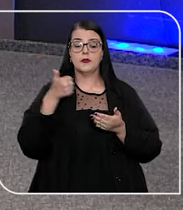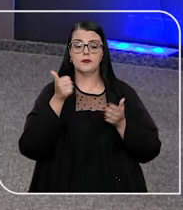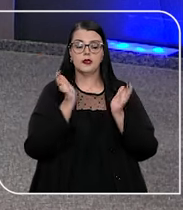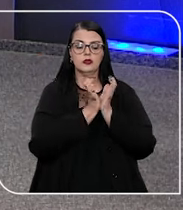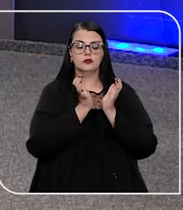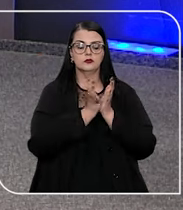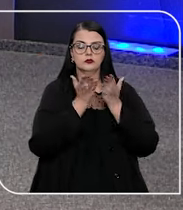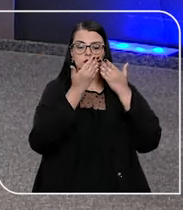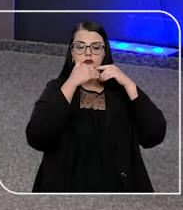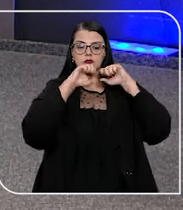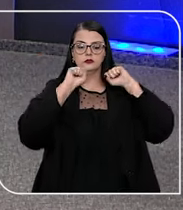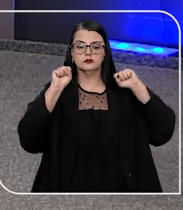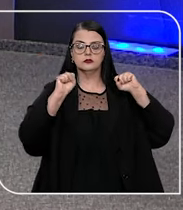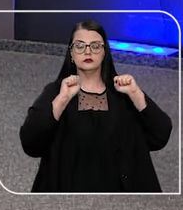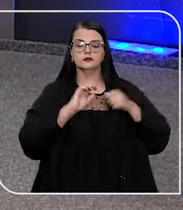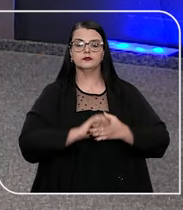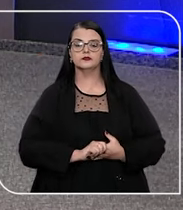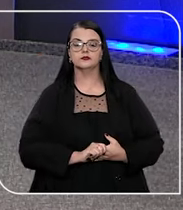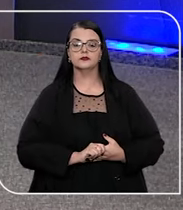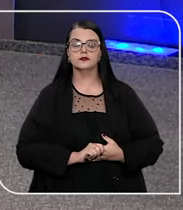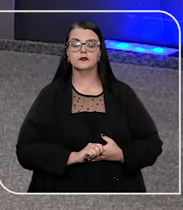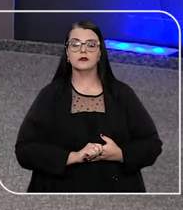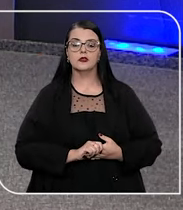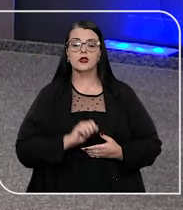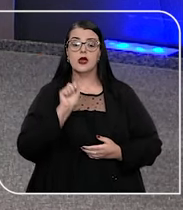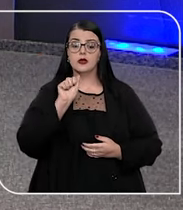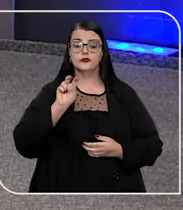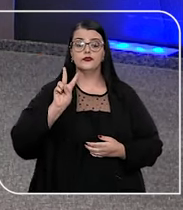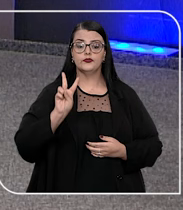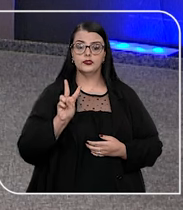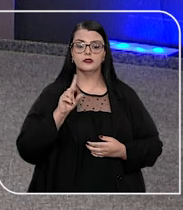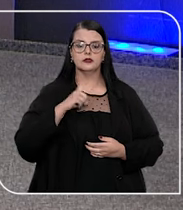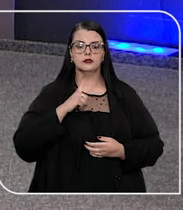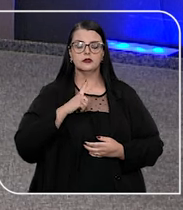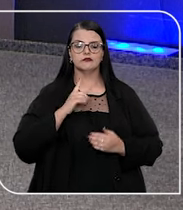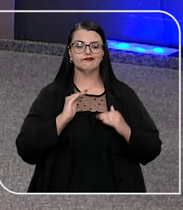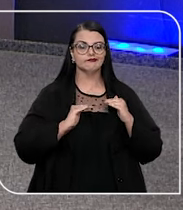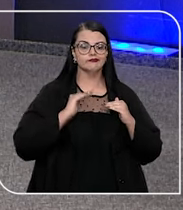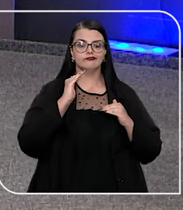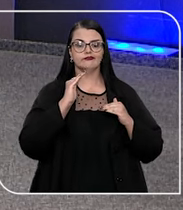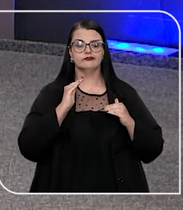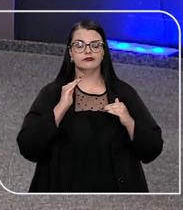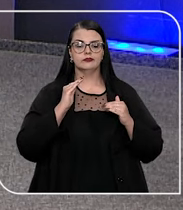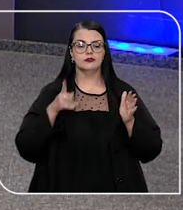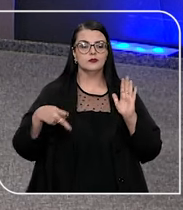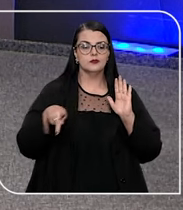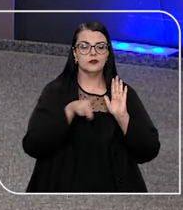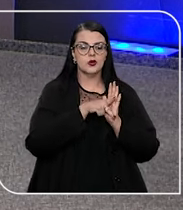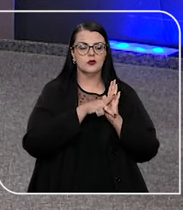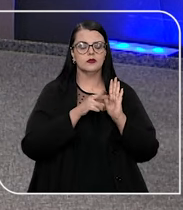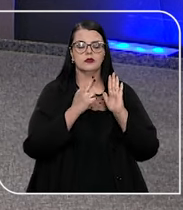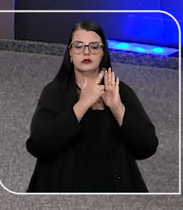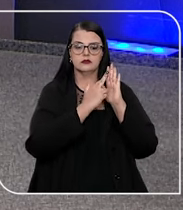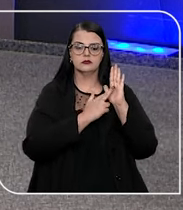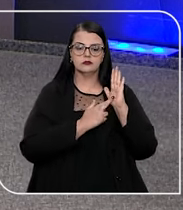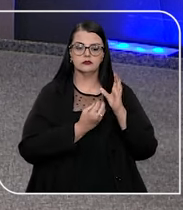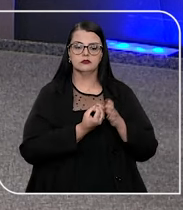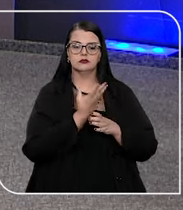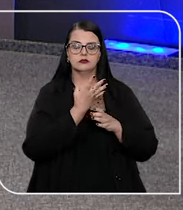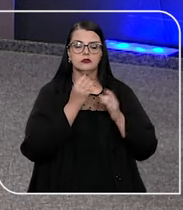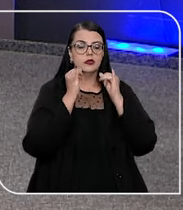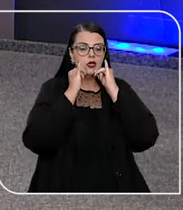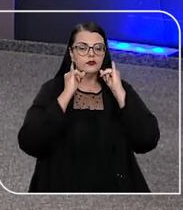pela primeira turma do Superior Tribunal de Justiça de que a Anvisa extrapolou competência ao criar